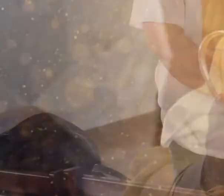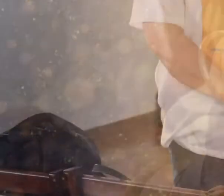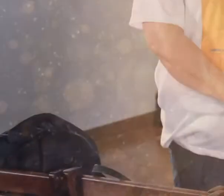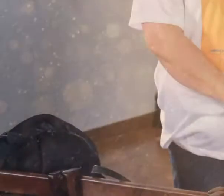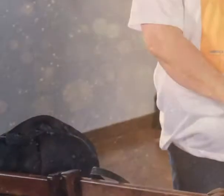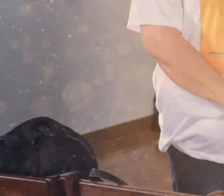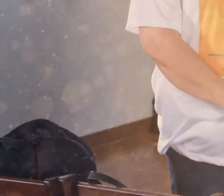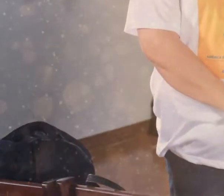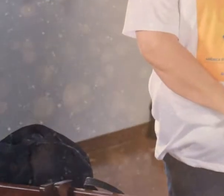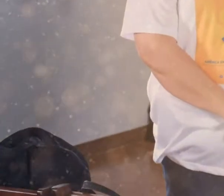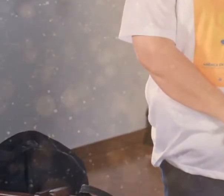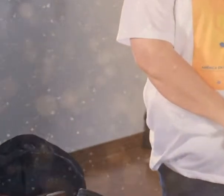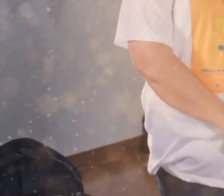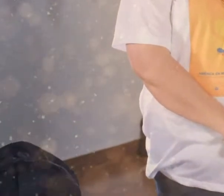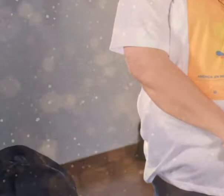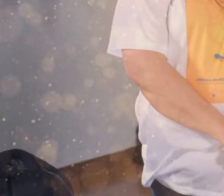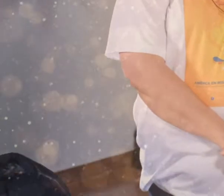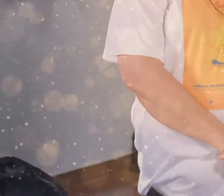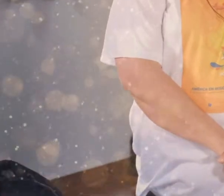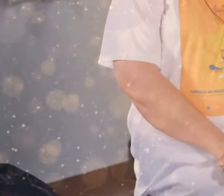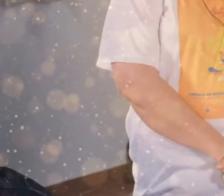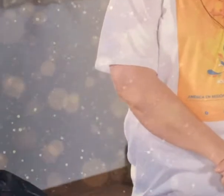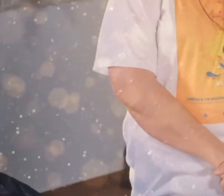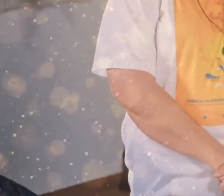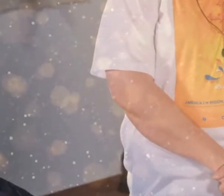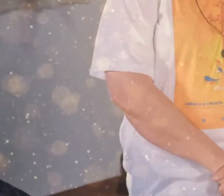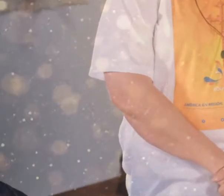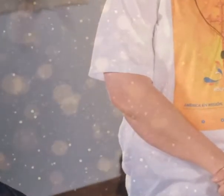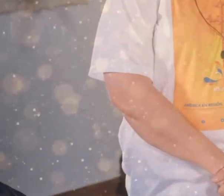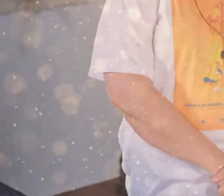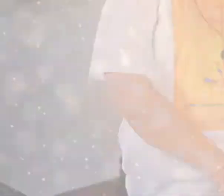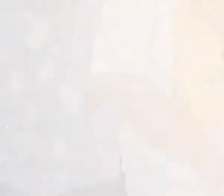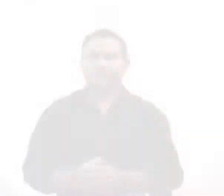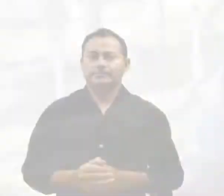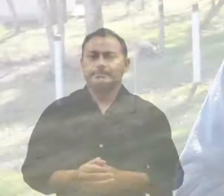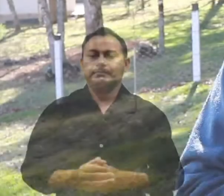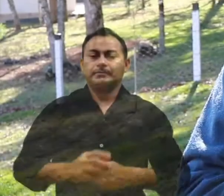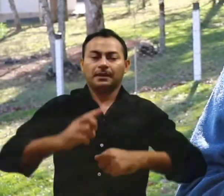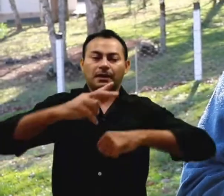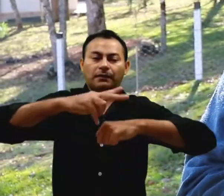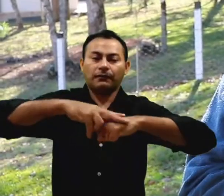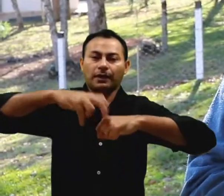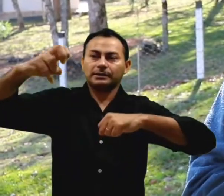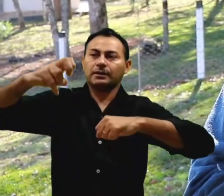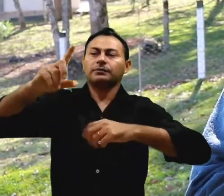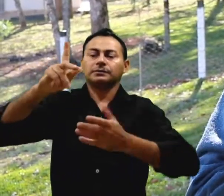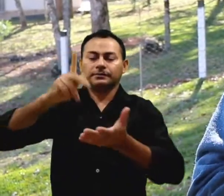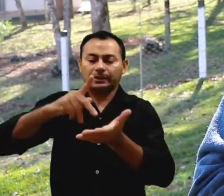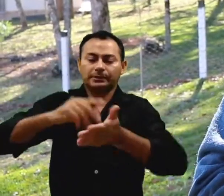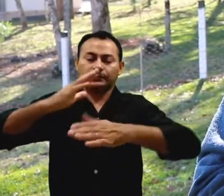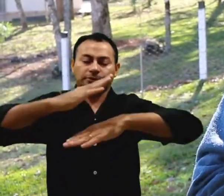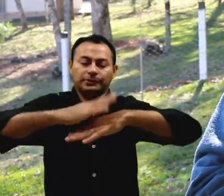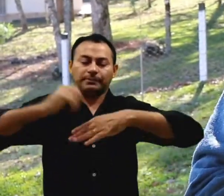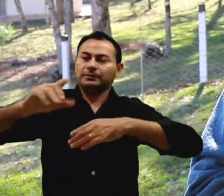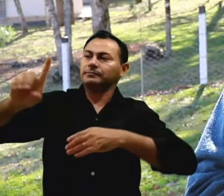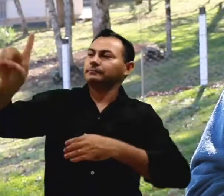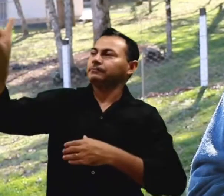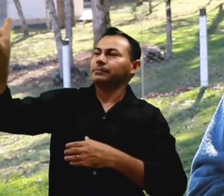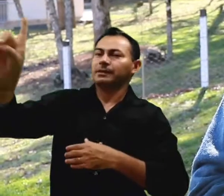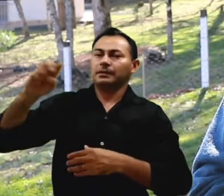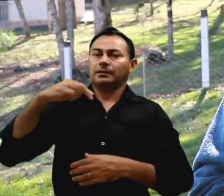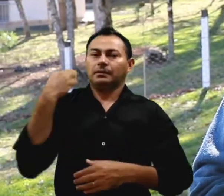intercede por nós a Deus. A vocação é de fato o chamado de Deus